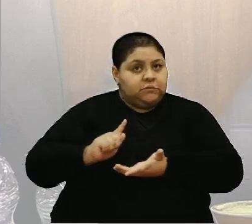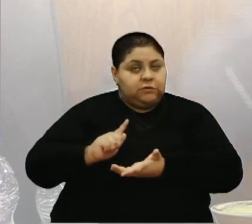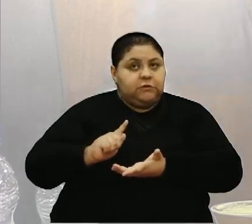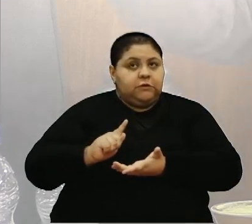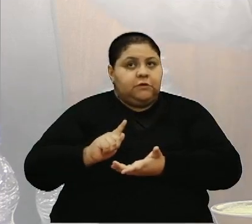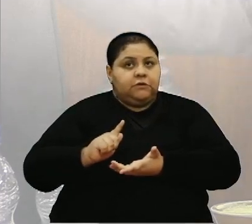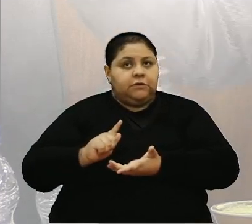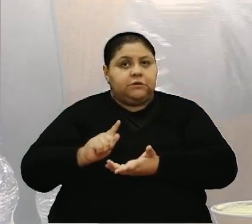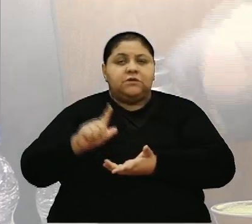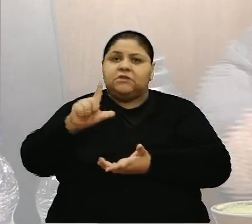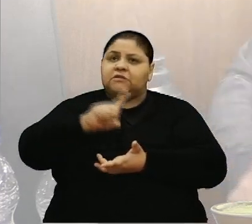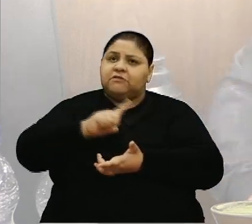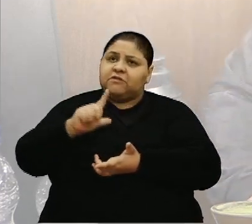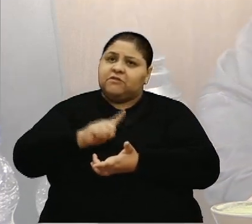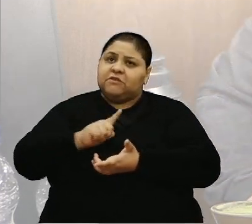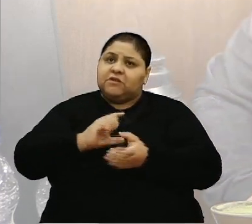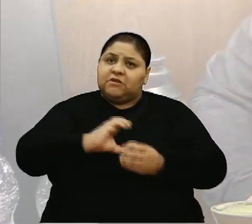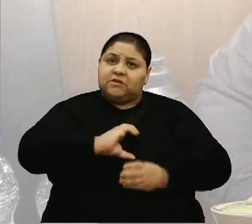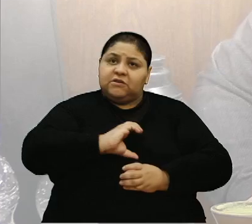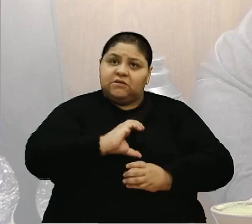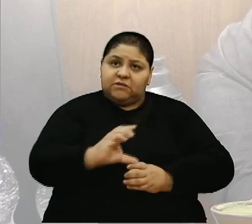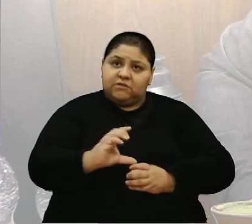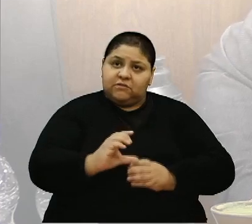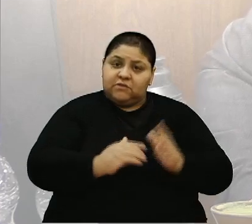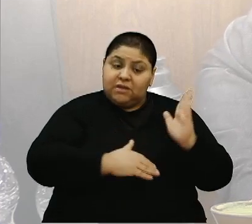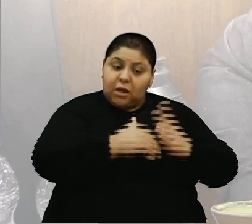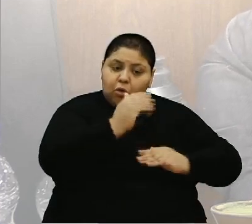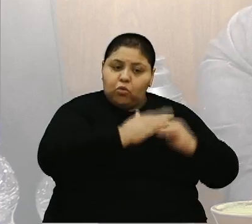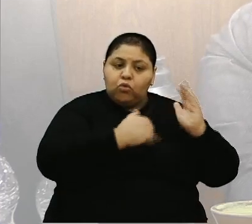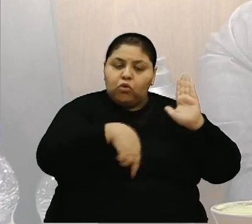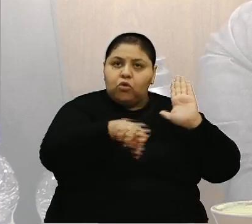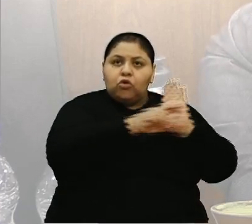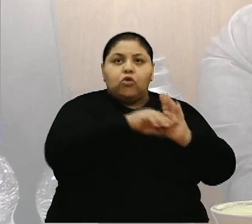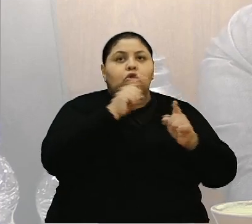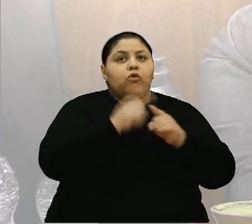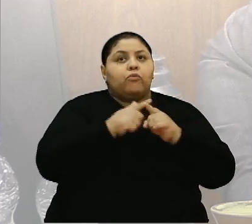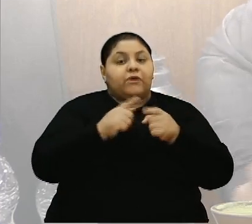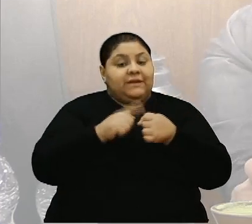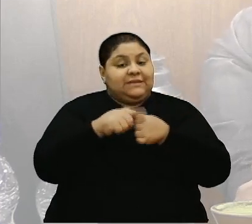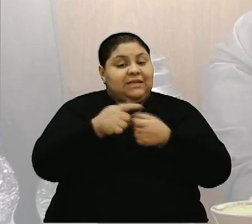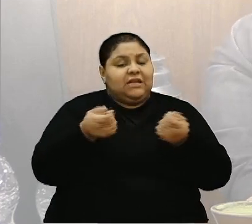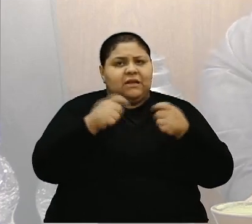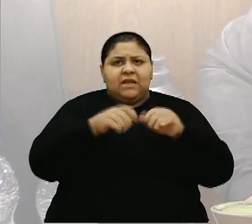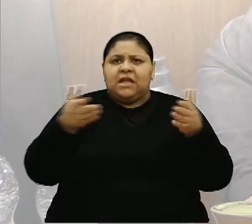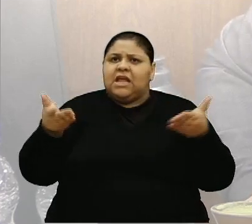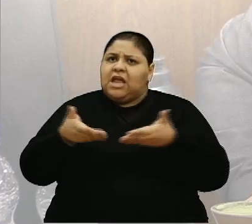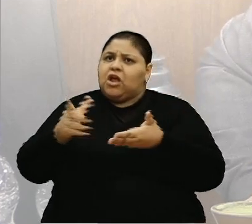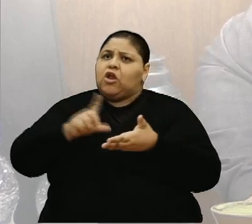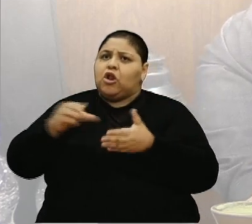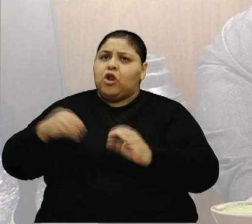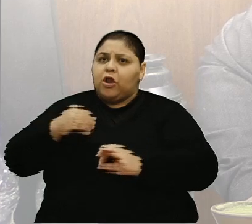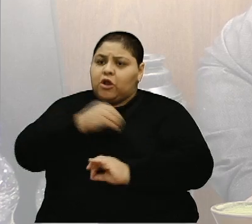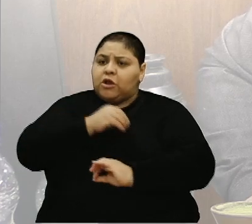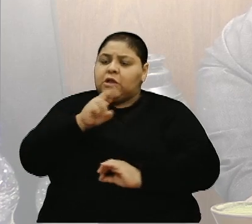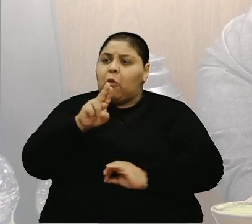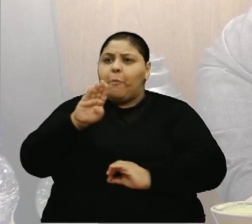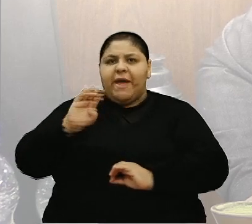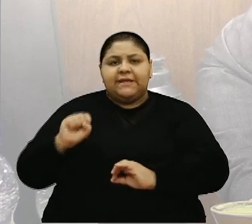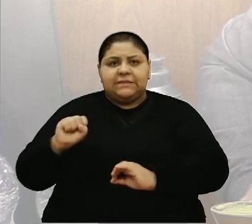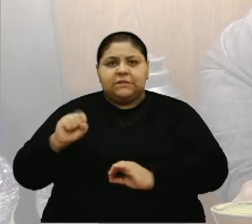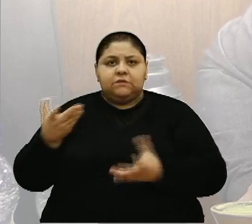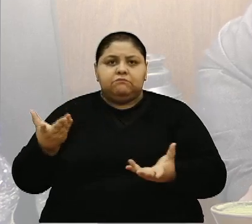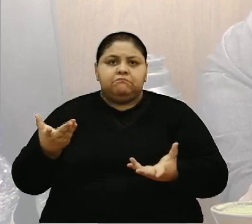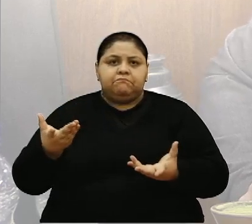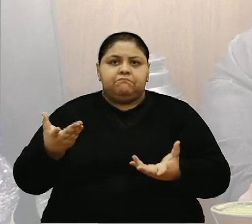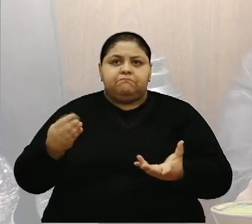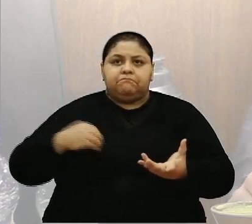meses. E tem que ter coordenadoria de reconstrução, porque a cidade precisa. Agora tem que ter médico nas UBS.